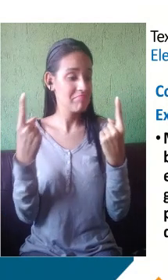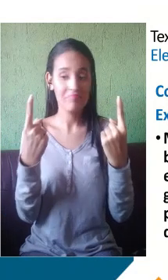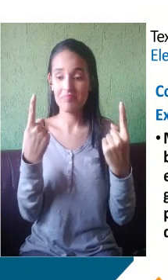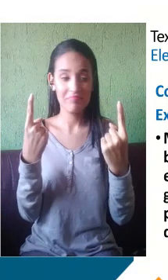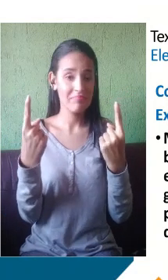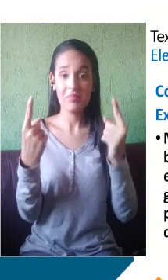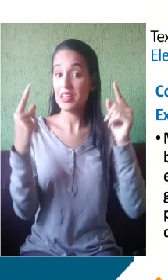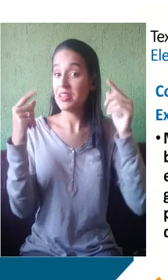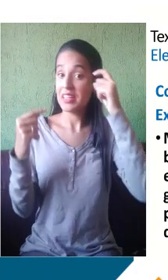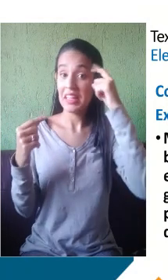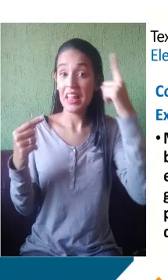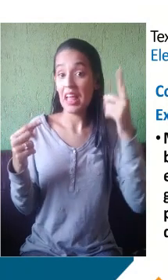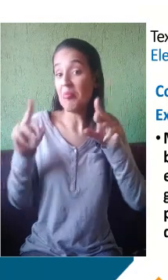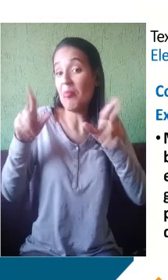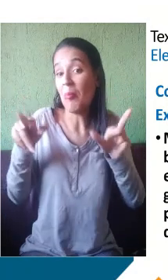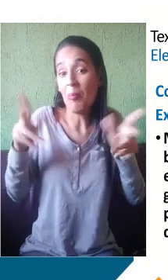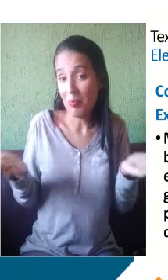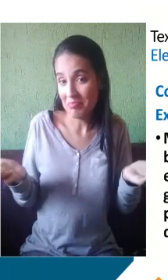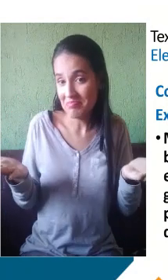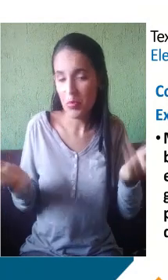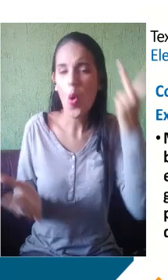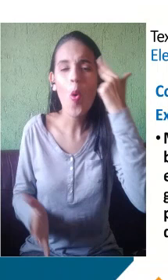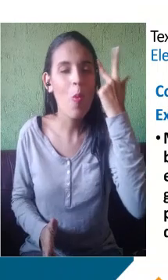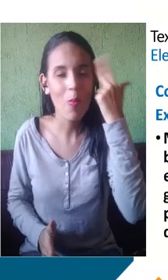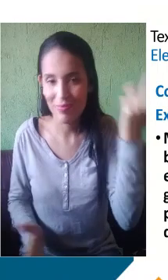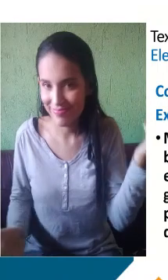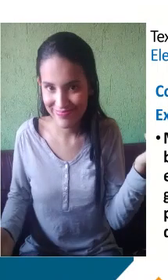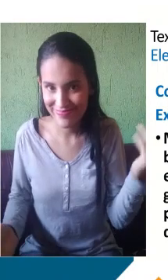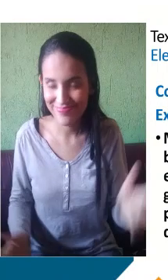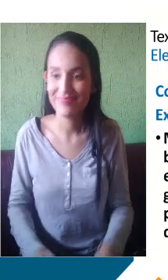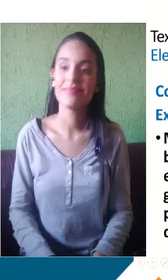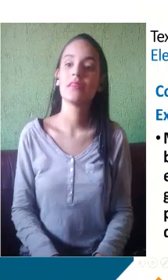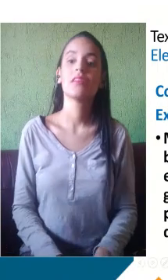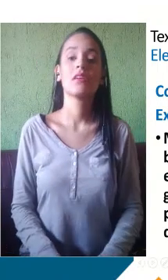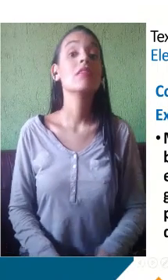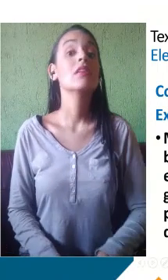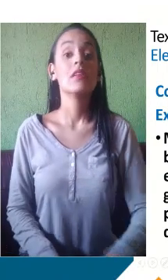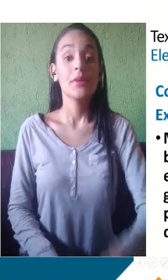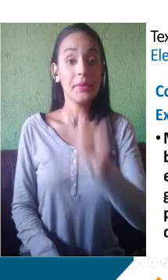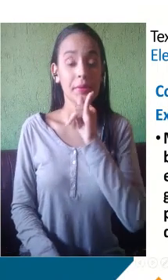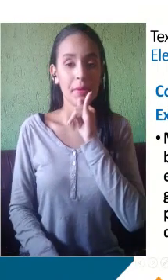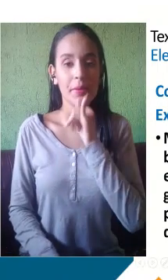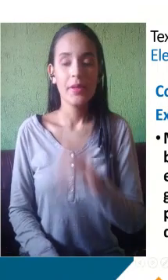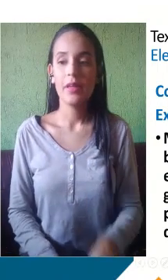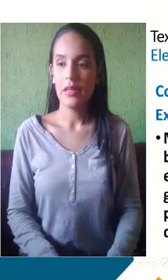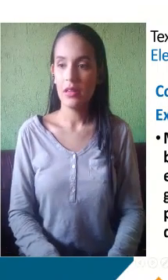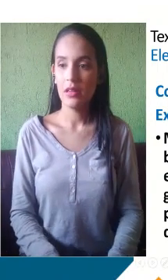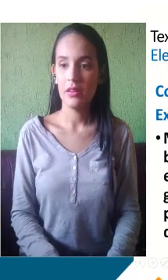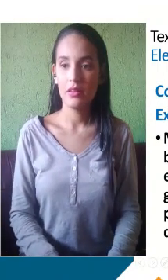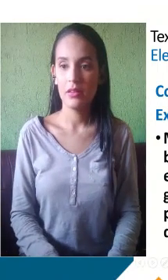vista contrário ao da tese. Vamos ao exemplo. Muitos acreditam que as Olimpíadas